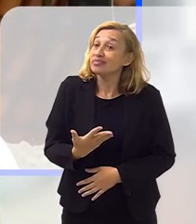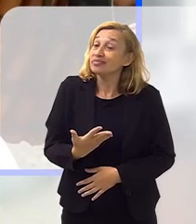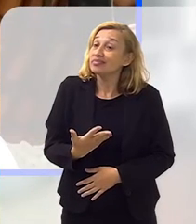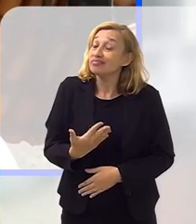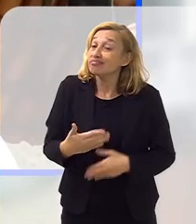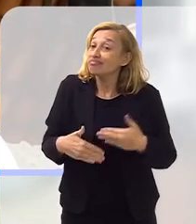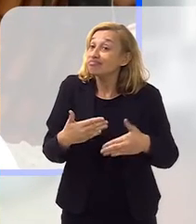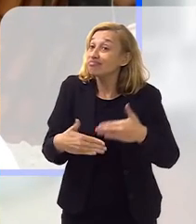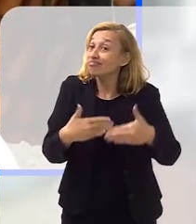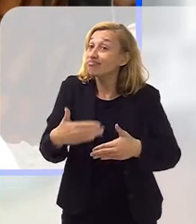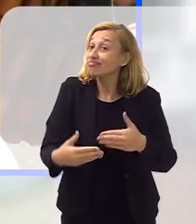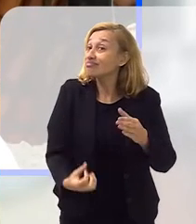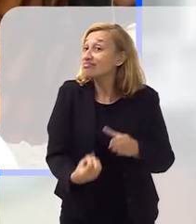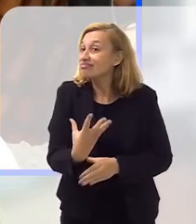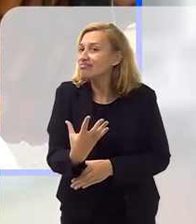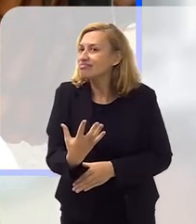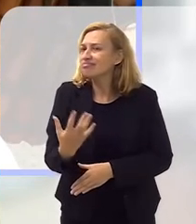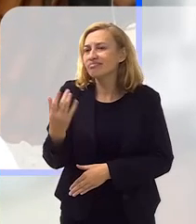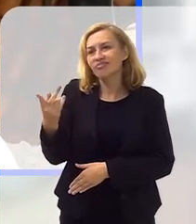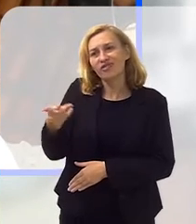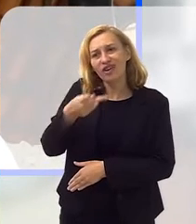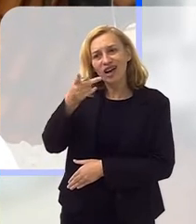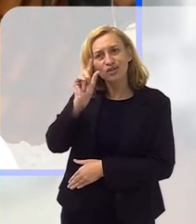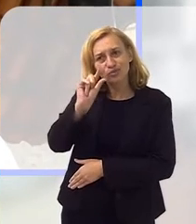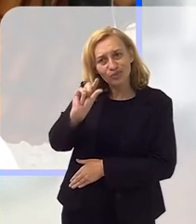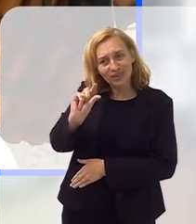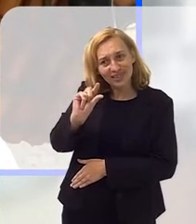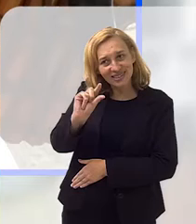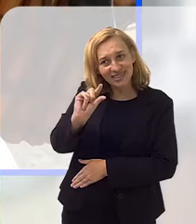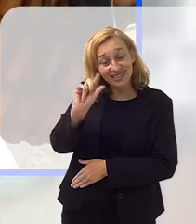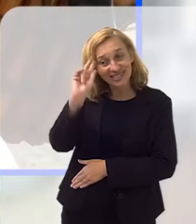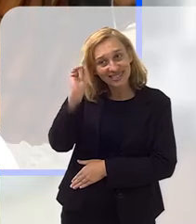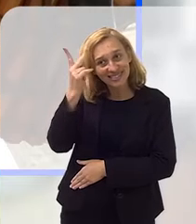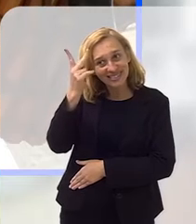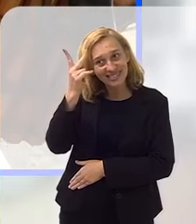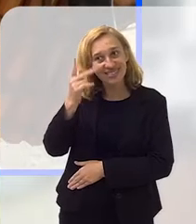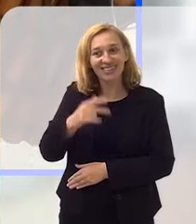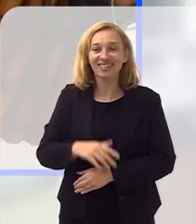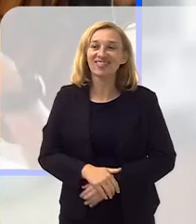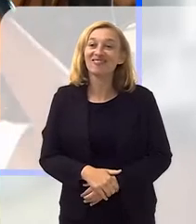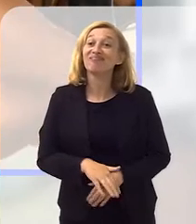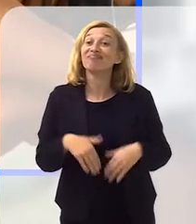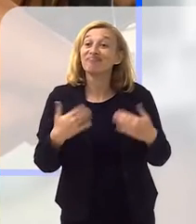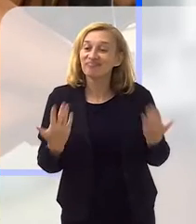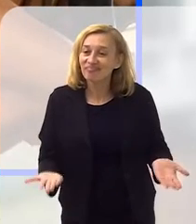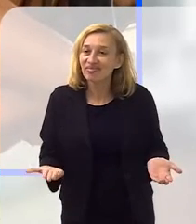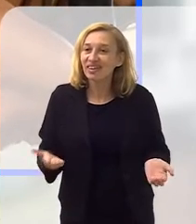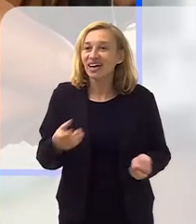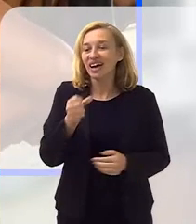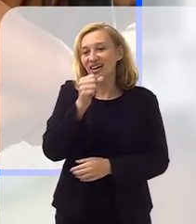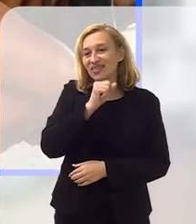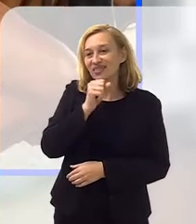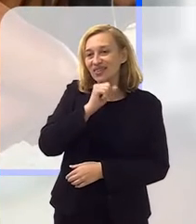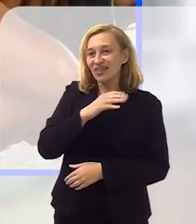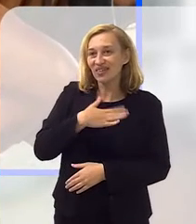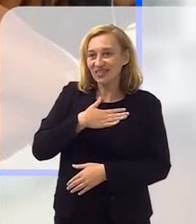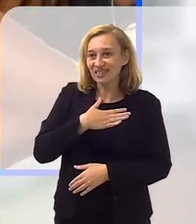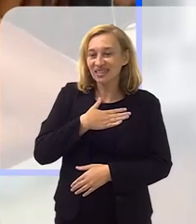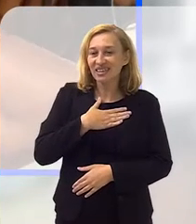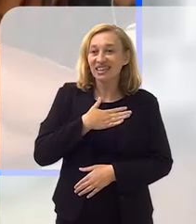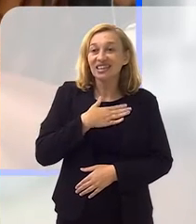surpreendido por esse processo de criação. Queria que você falasse um pouquinho sobre essa história. Então, a minha